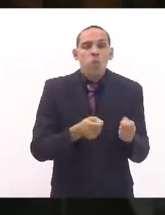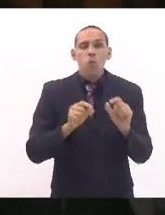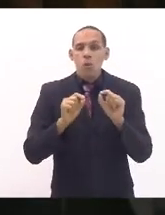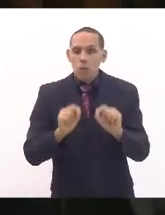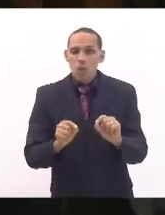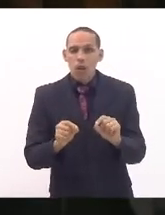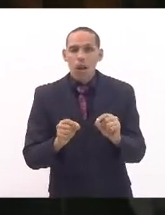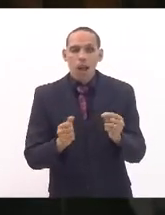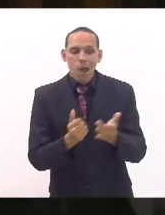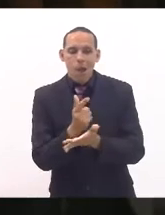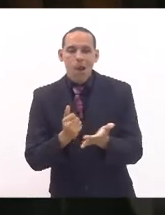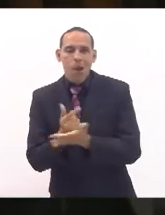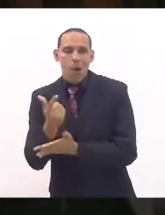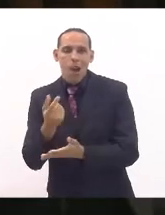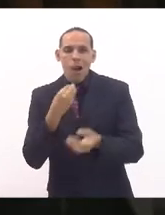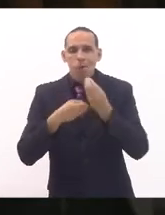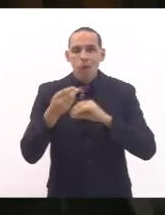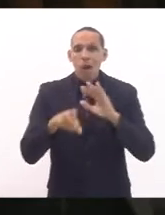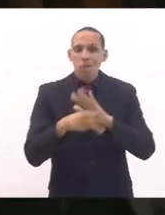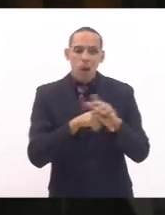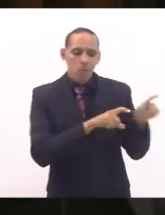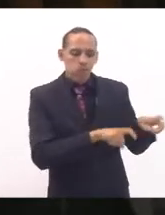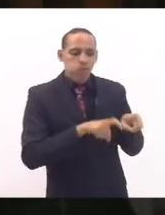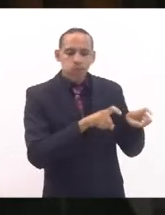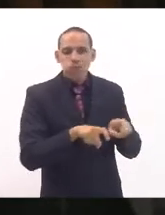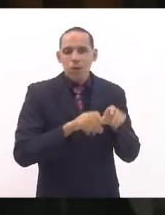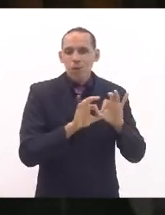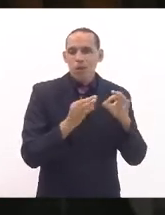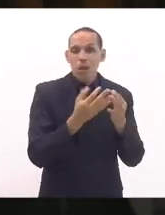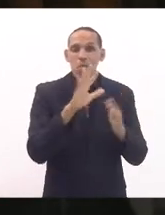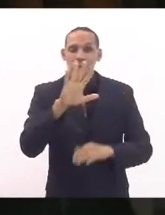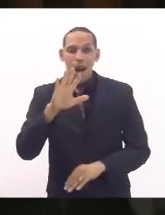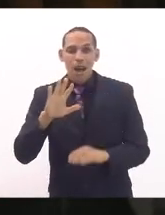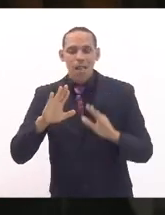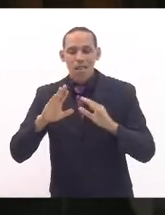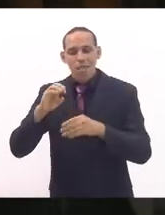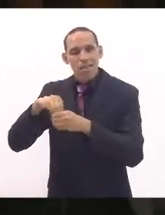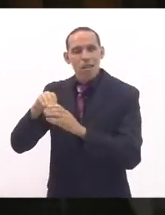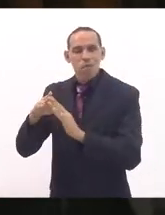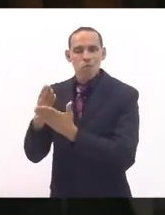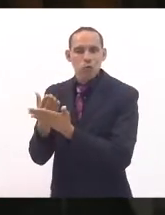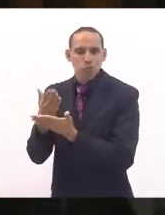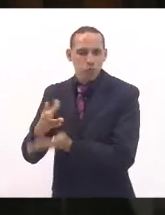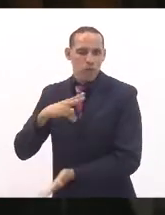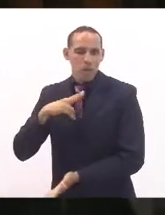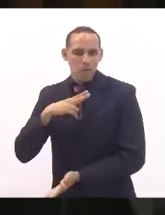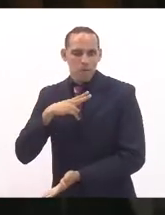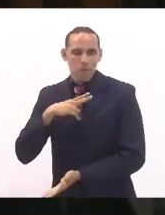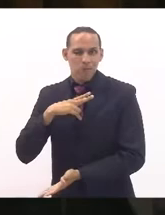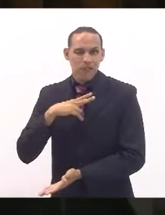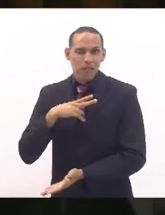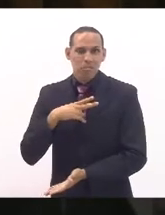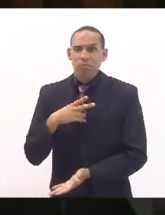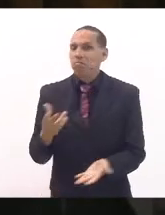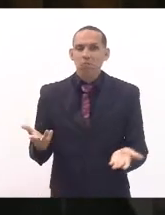mas nas escolas públicas, atualmente, nas escolas particulares, atualmente,